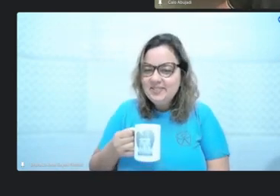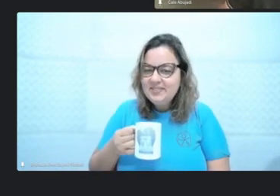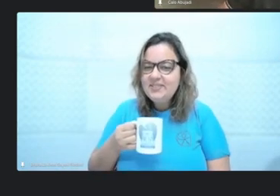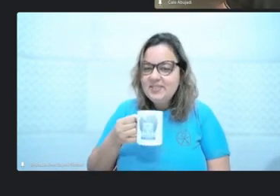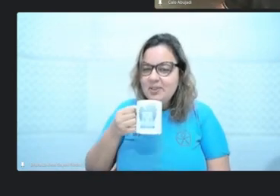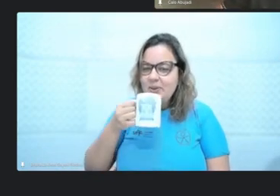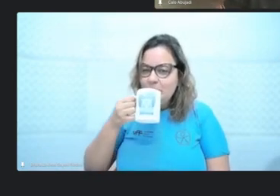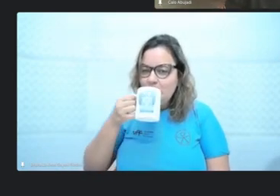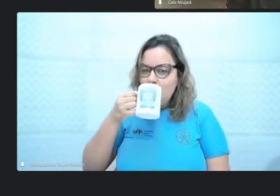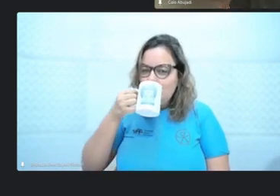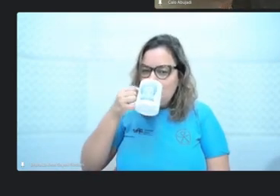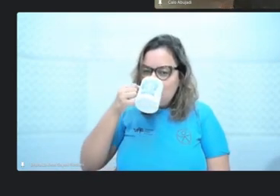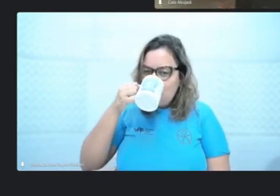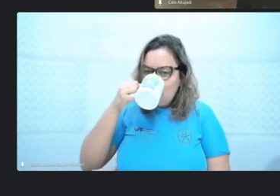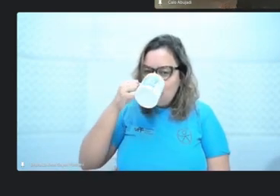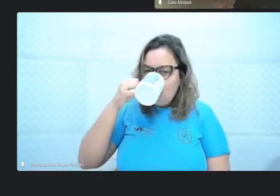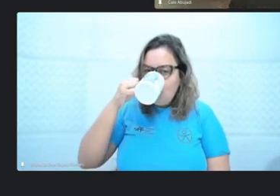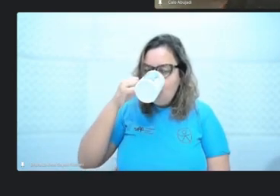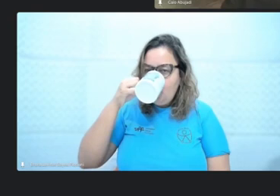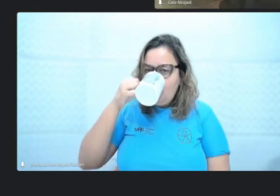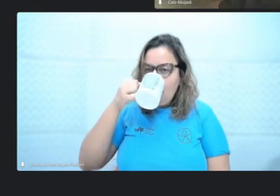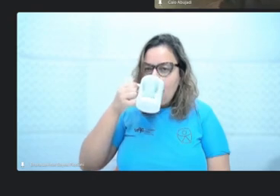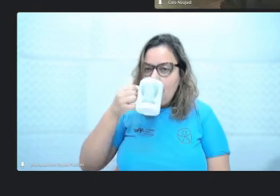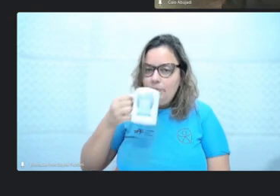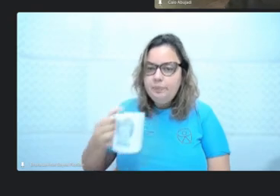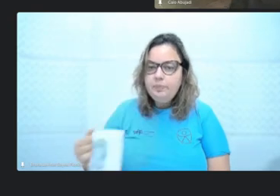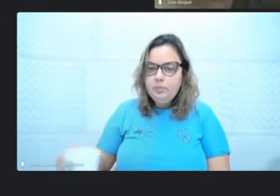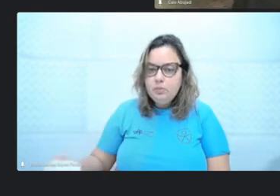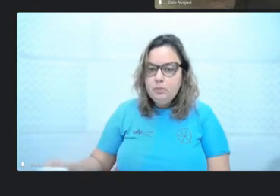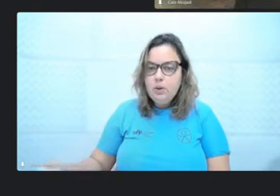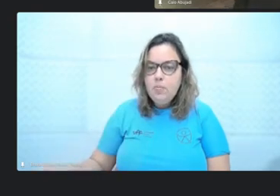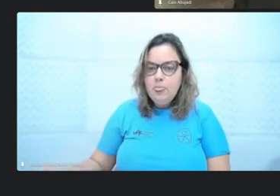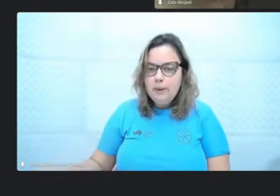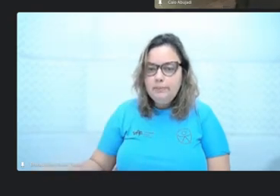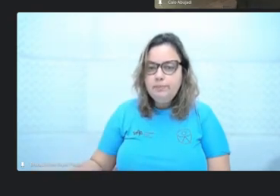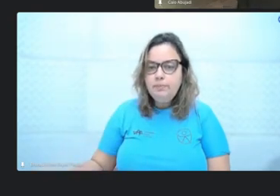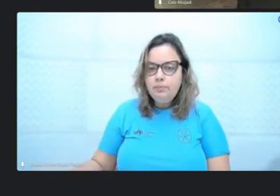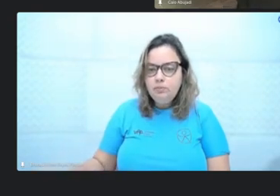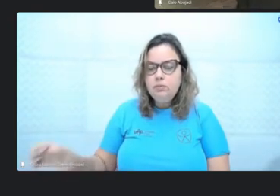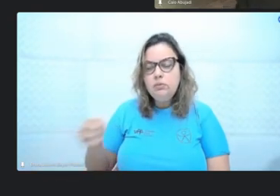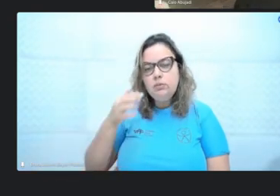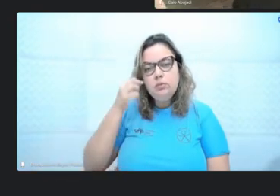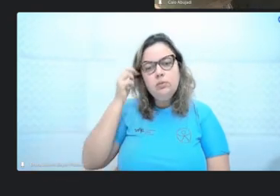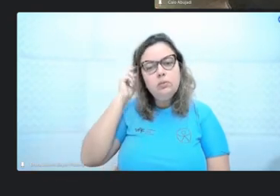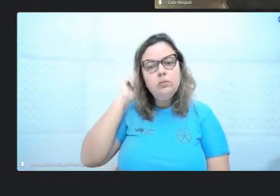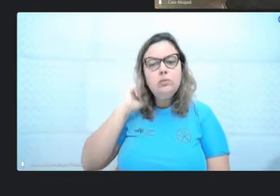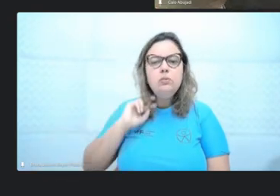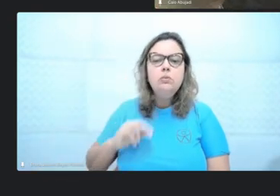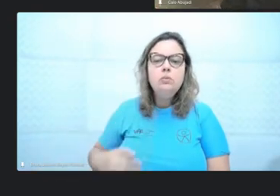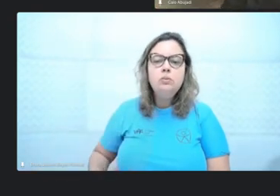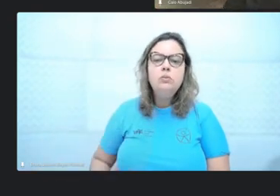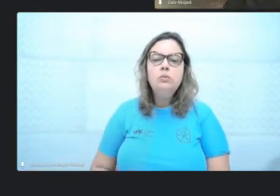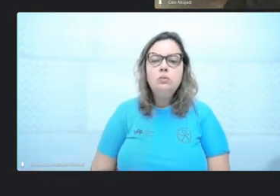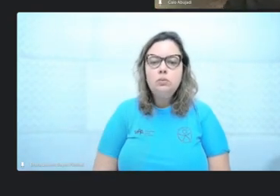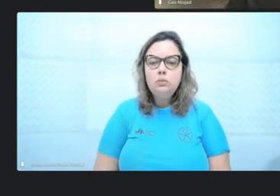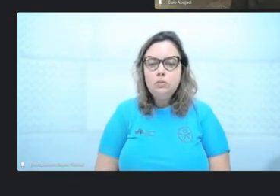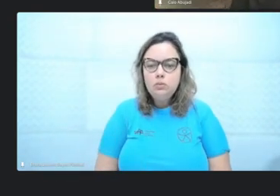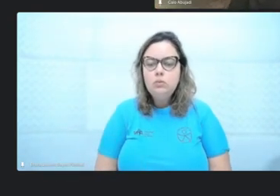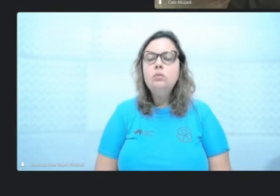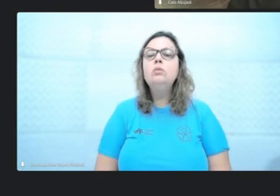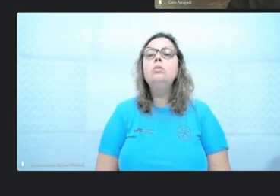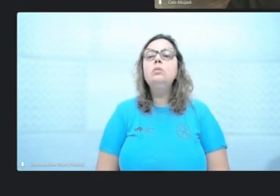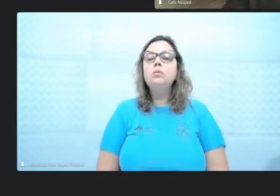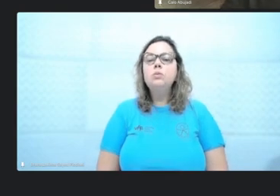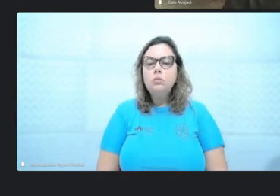vai ficar, vai ter muita solução para a vida de muita gente, né? Então, A gente não fala mais no autismo, né? A